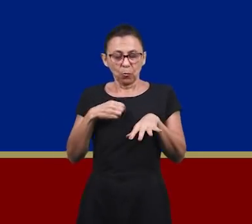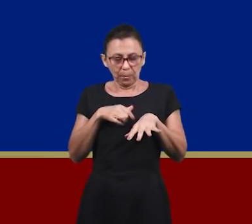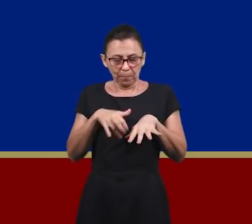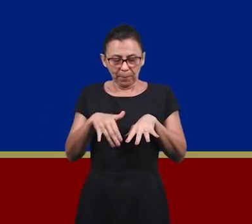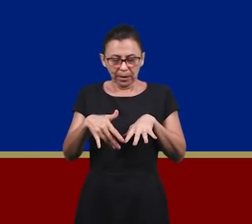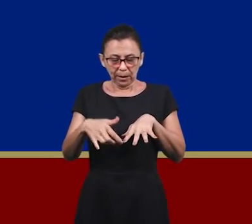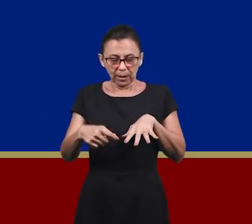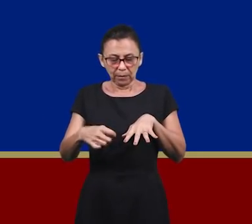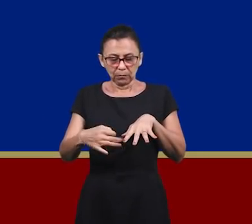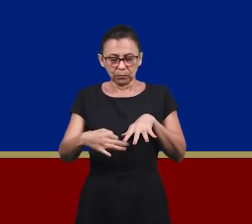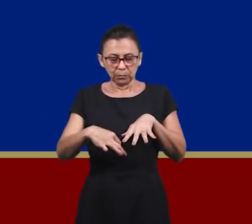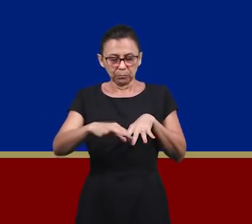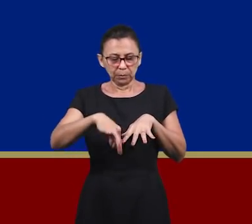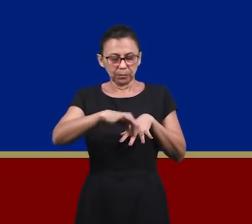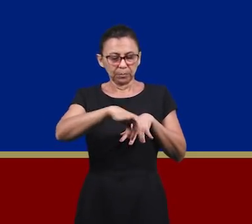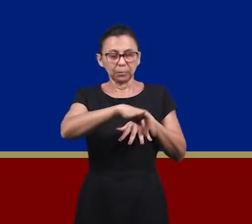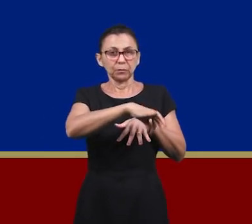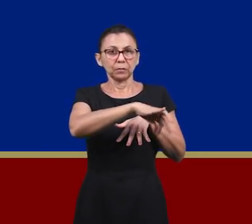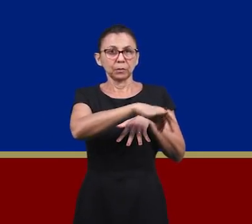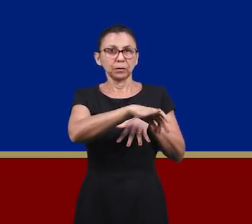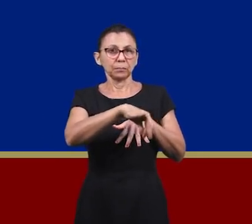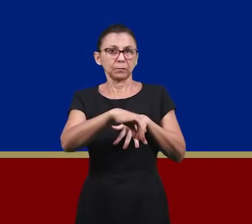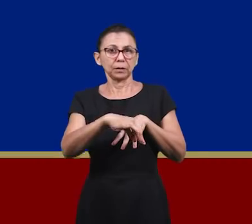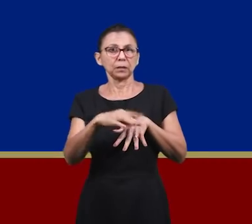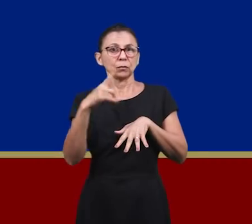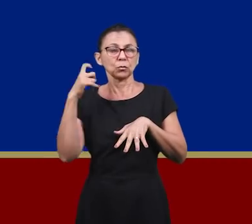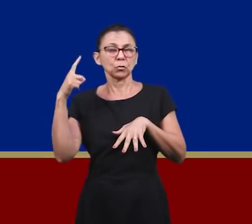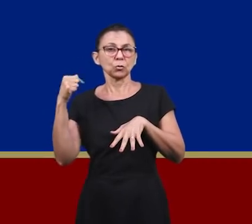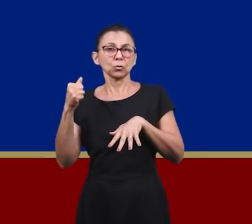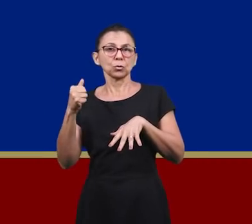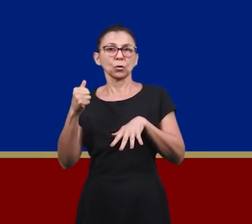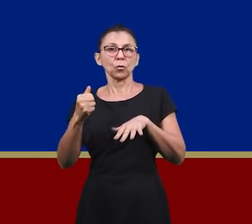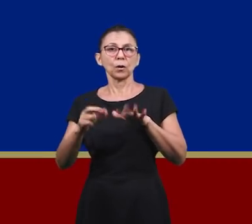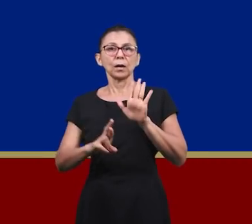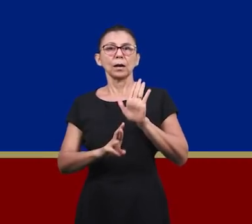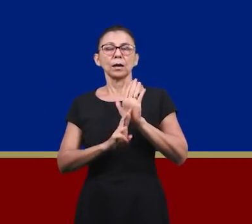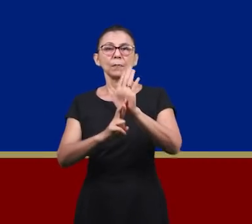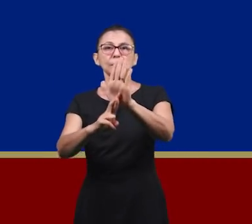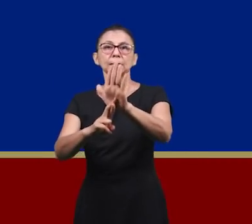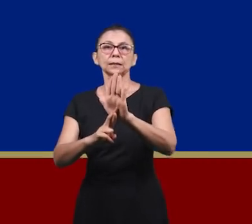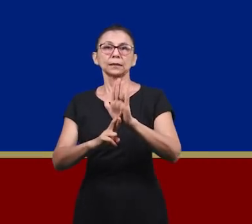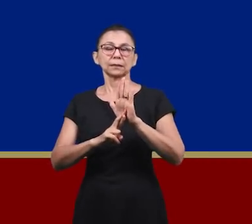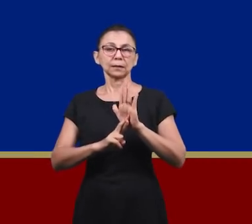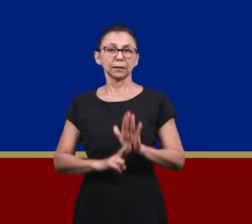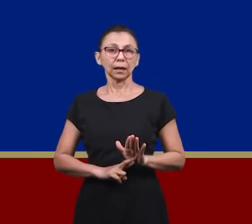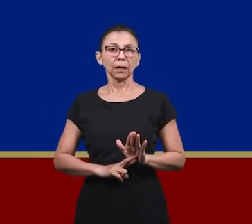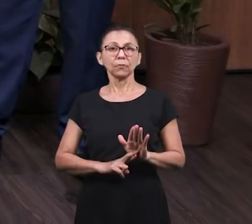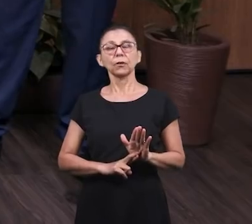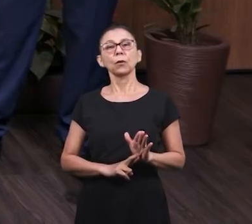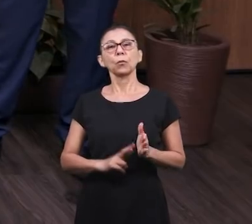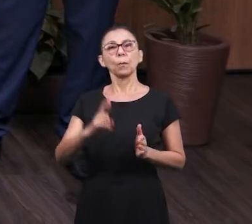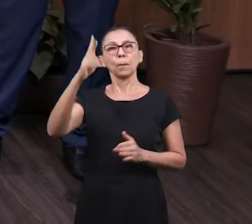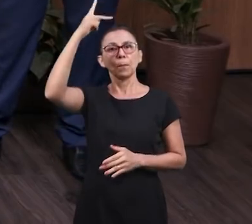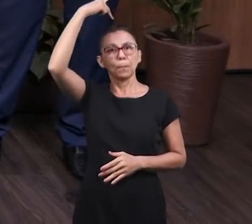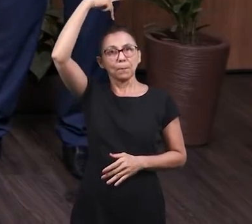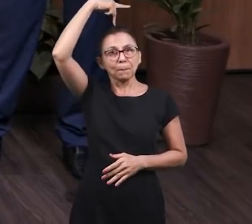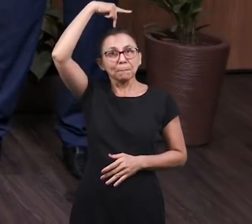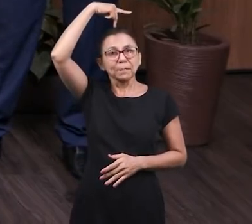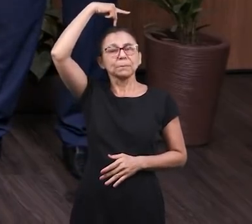som representando profeticamente o Pentecostes. Ela entendeu muito bem e respondeu muito